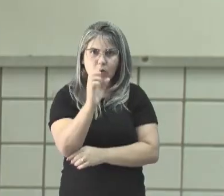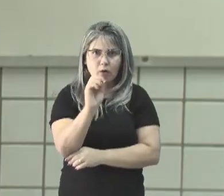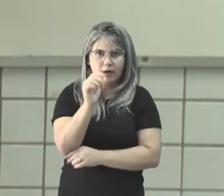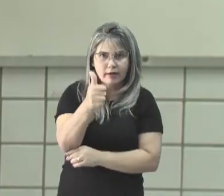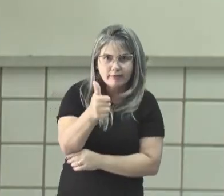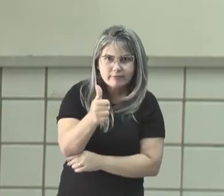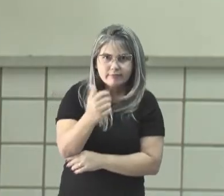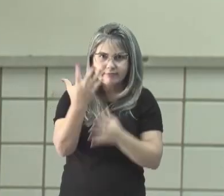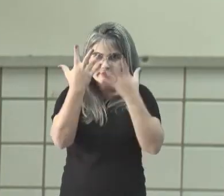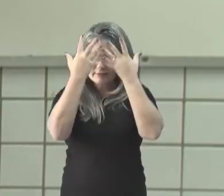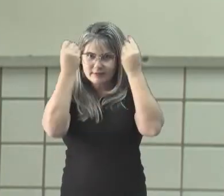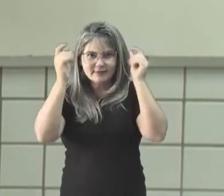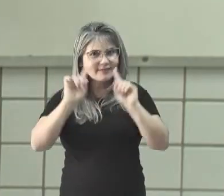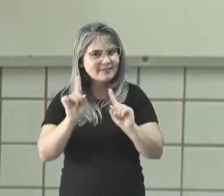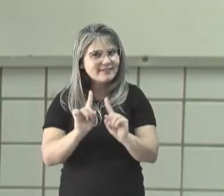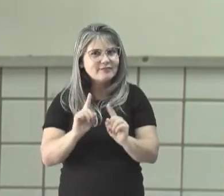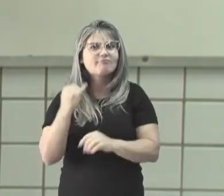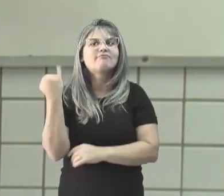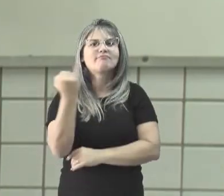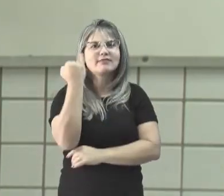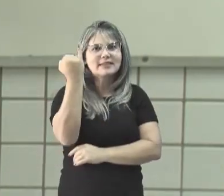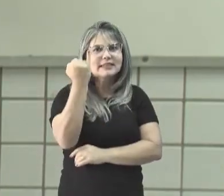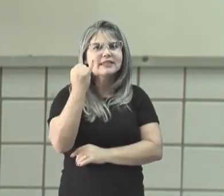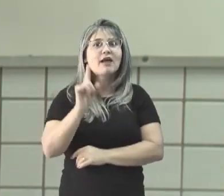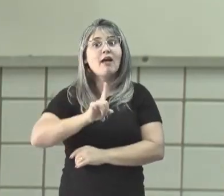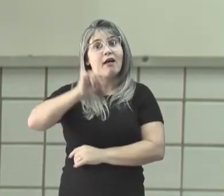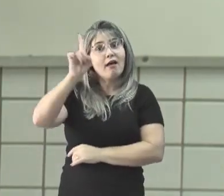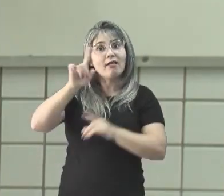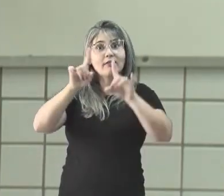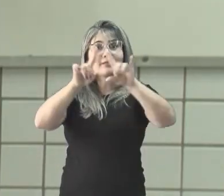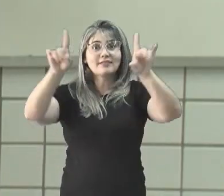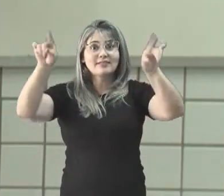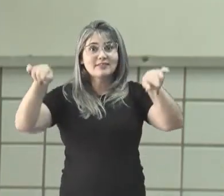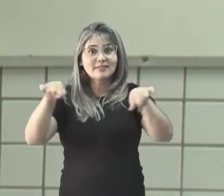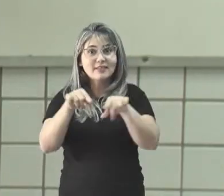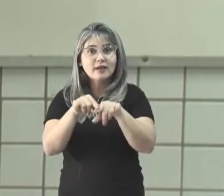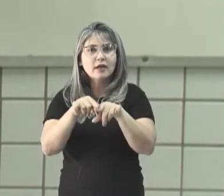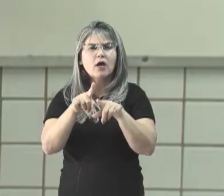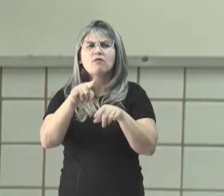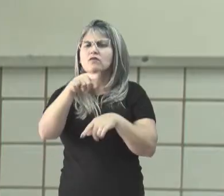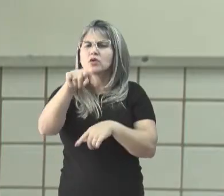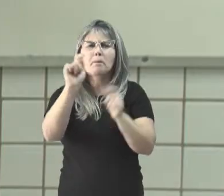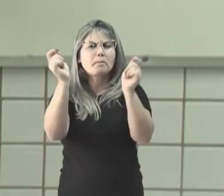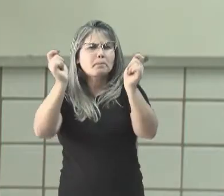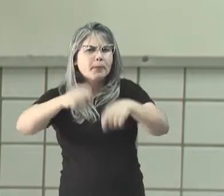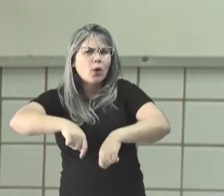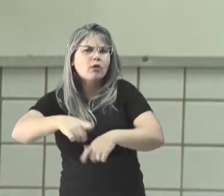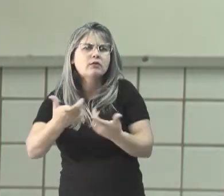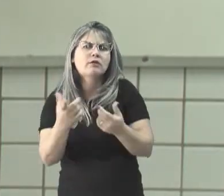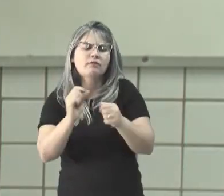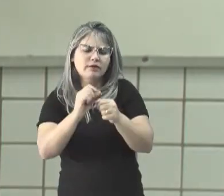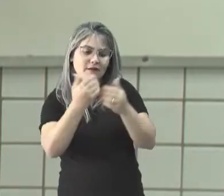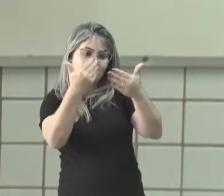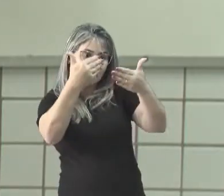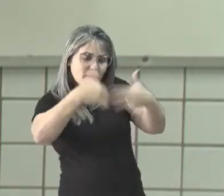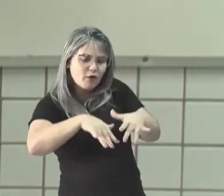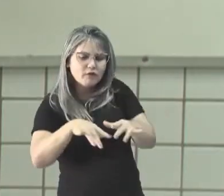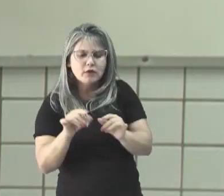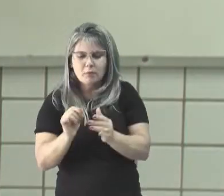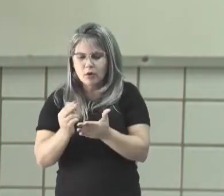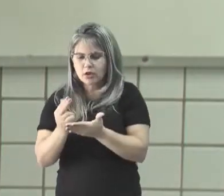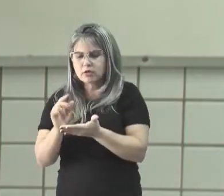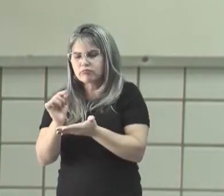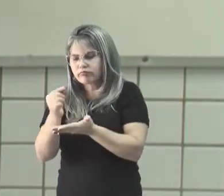Então, essa aqui é a tabela que você pode montar na sua prova. Como, professor? Você